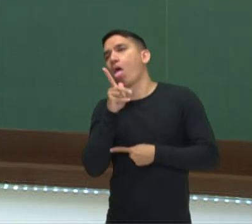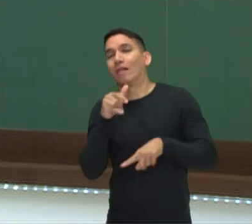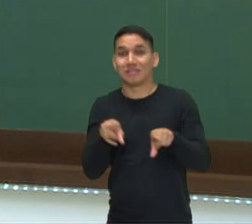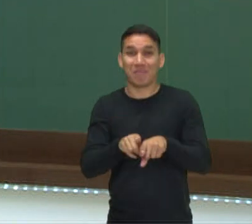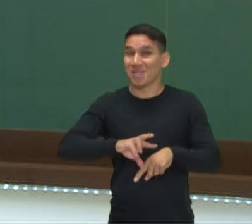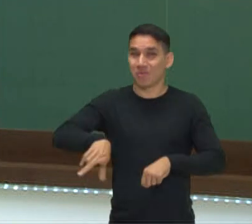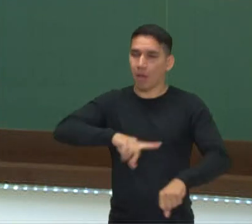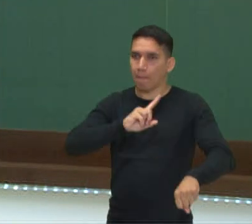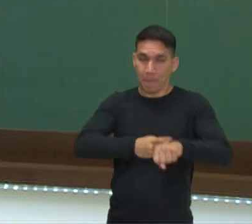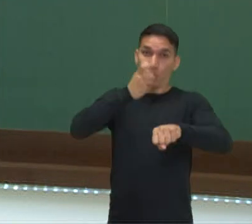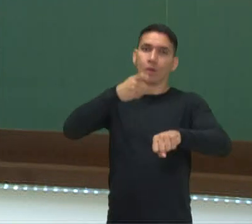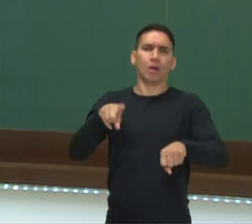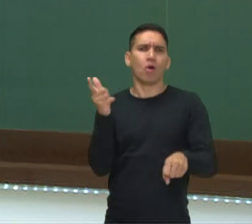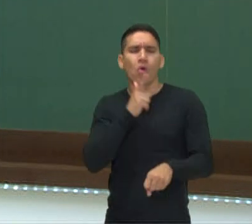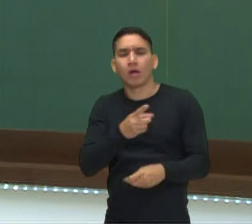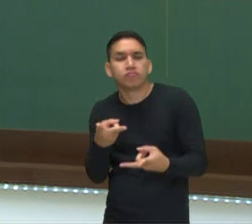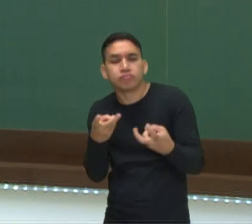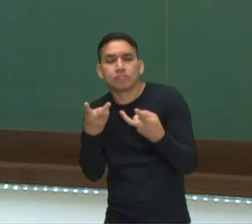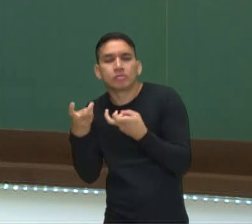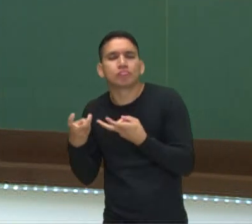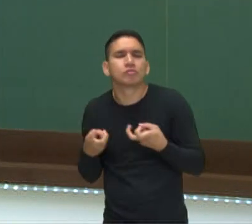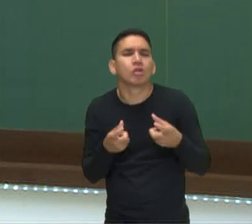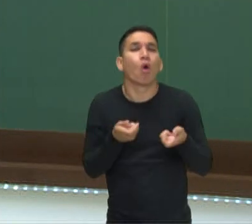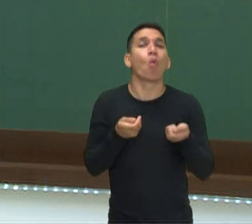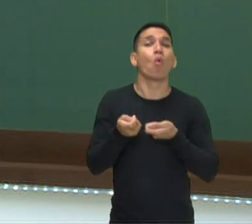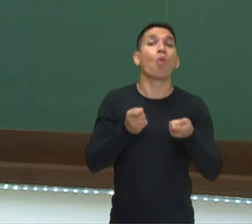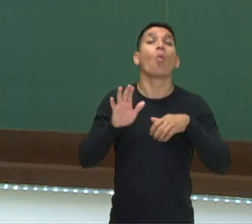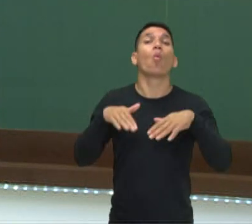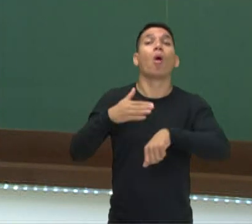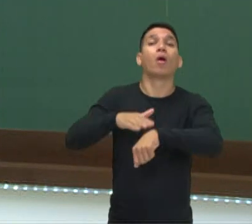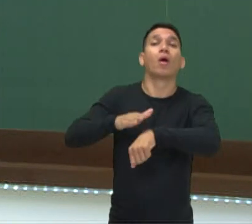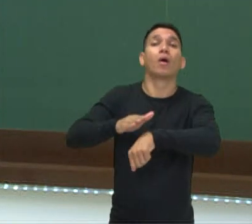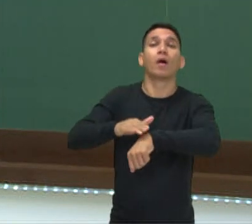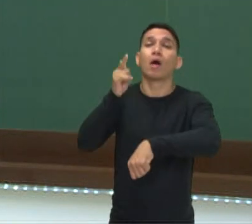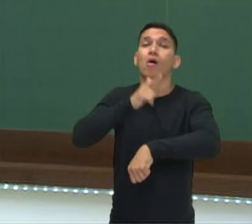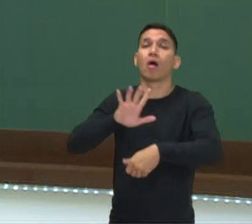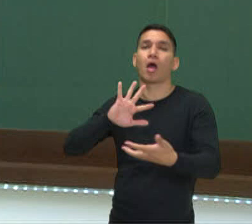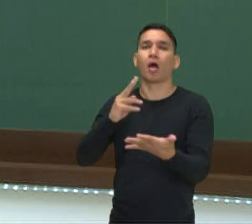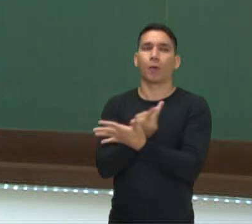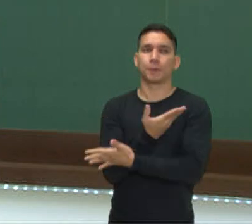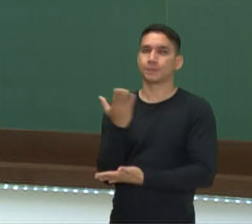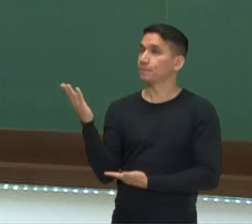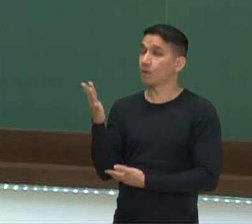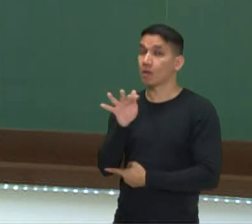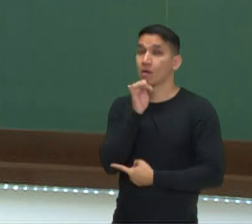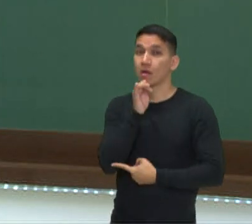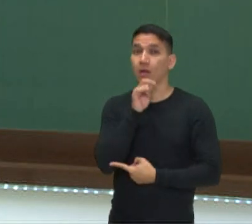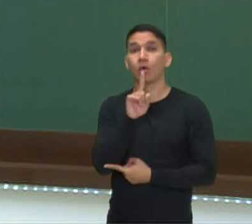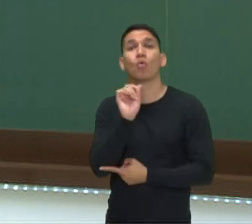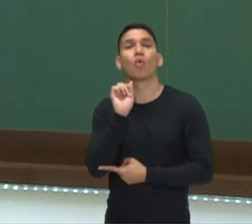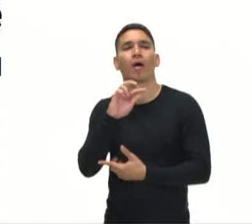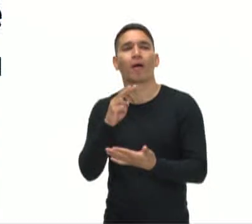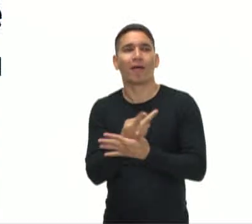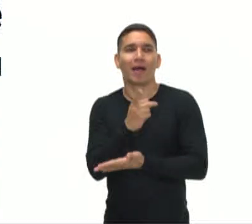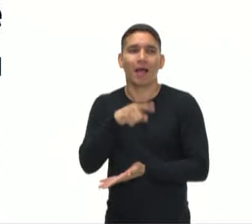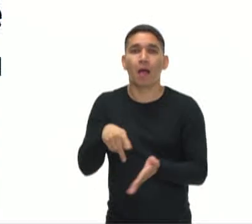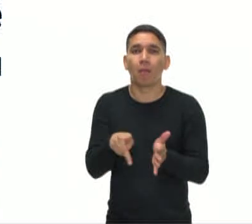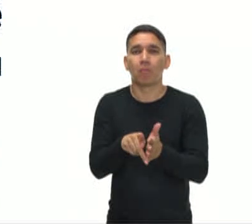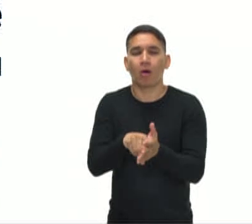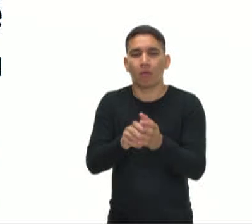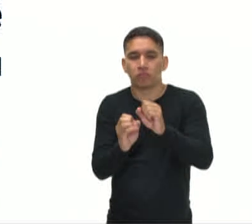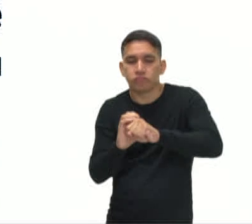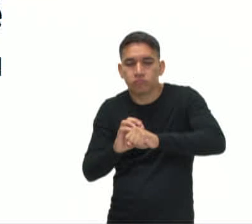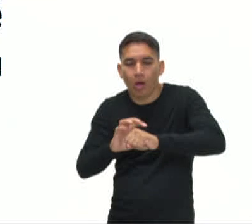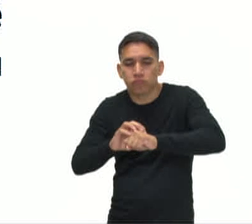consegue controlar, né, com os equipamentos aí qual é o tempo que leva para que ela aconteça. Então, um exemplo é a ação de fungos ou